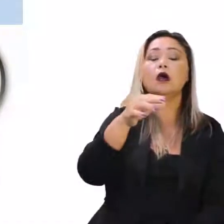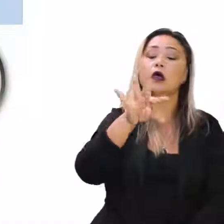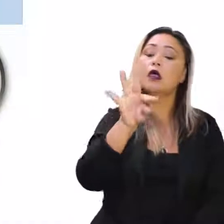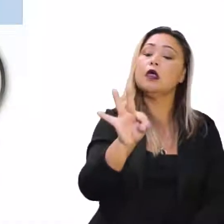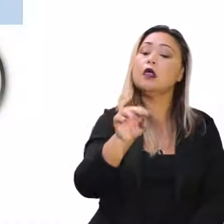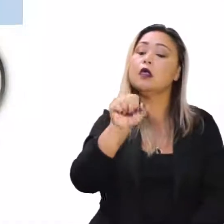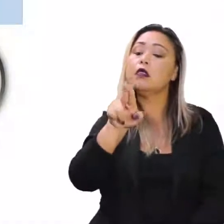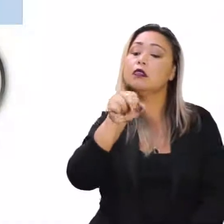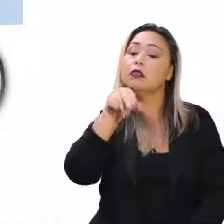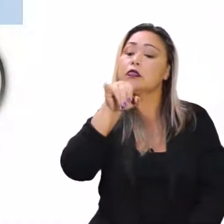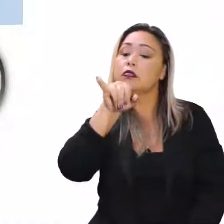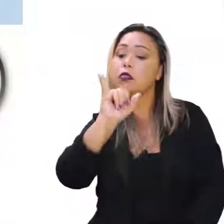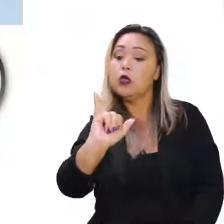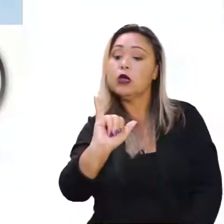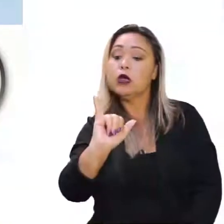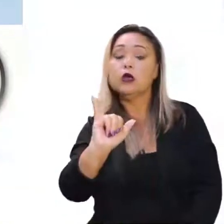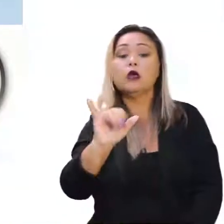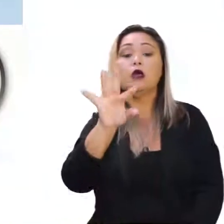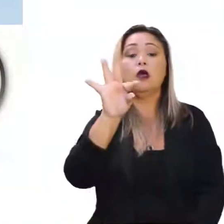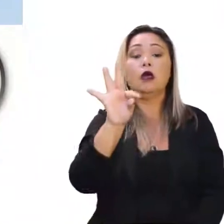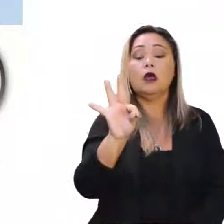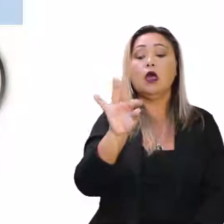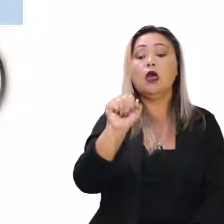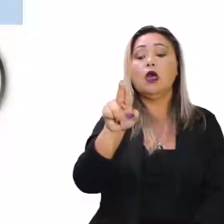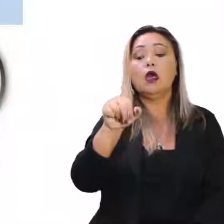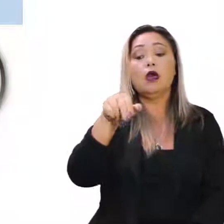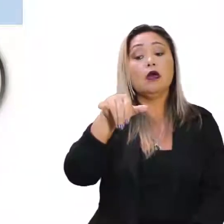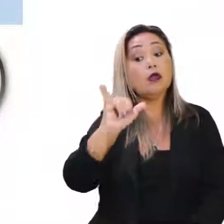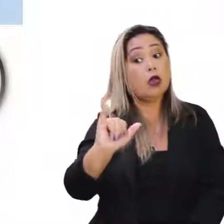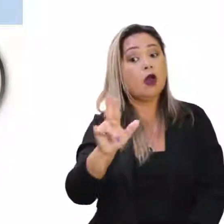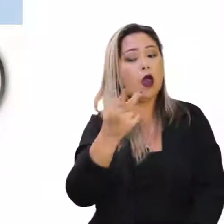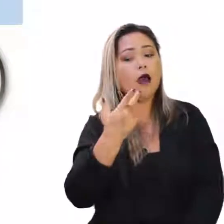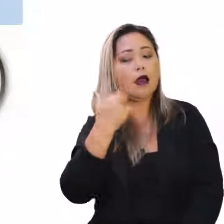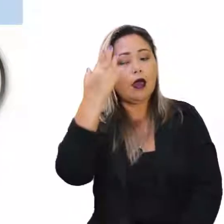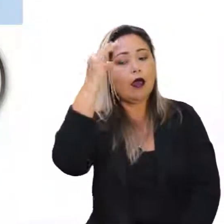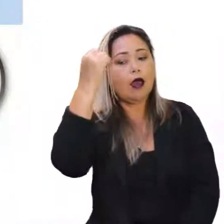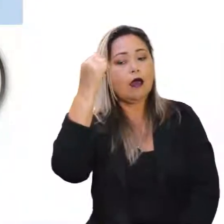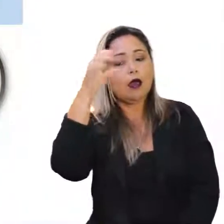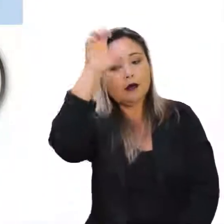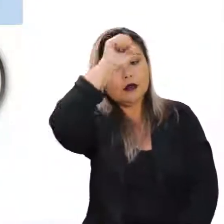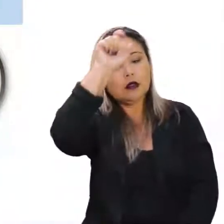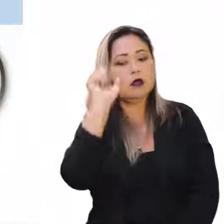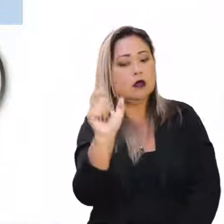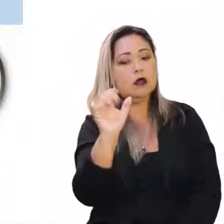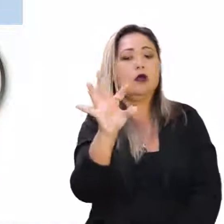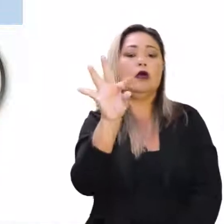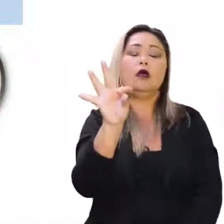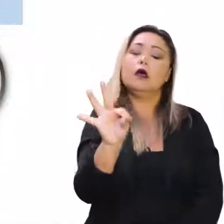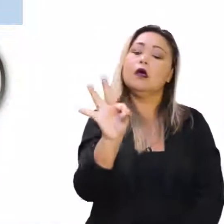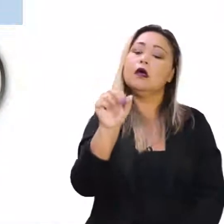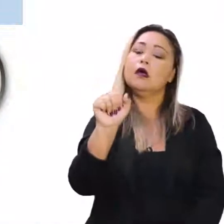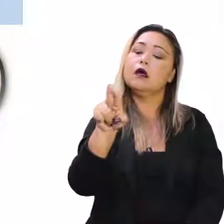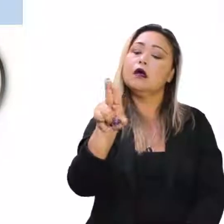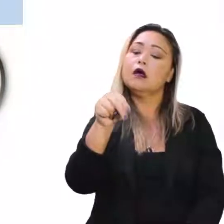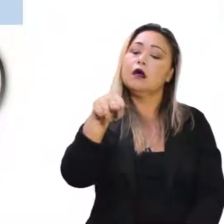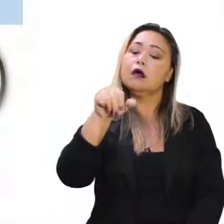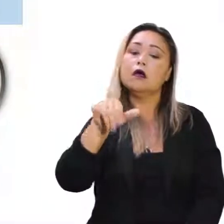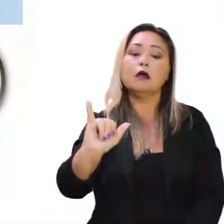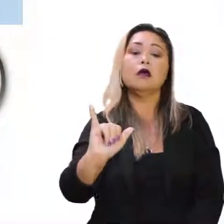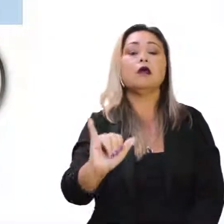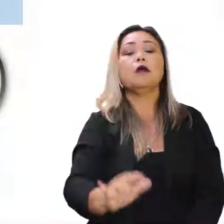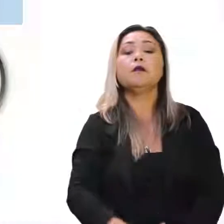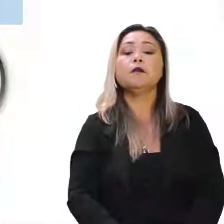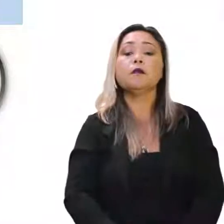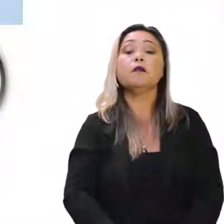Antoine, francês. Antony, esse né? eu aprendi, que nem sempre eu falo todo. Eu pensava que era Antoine, o jeito o nome do